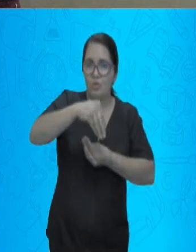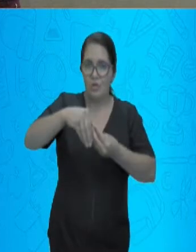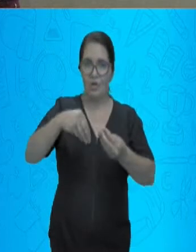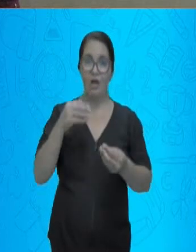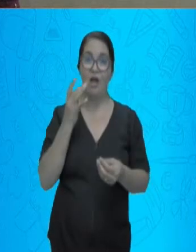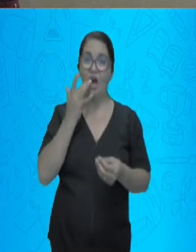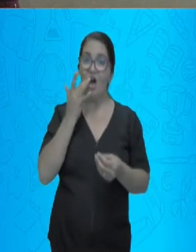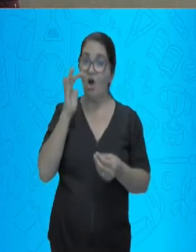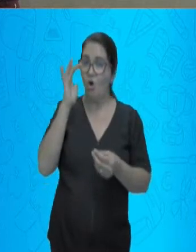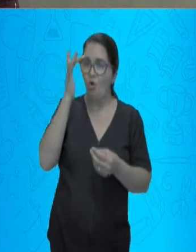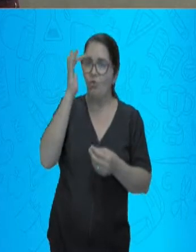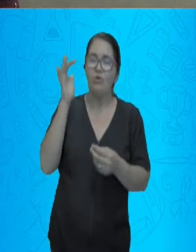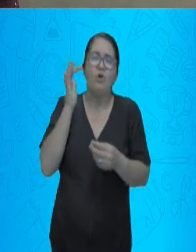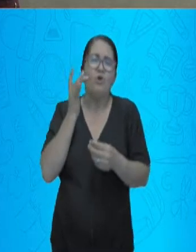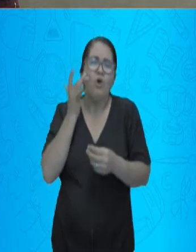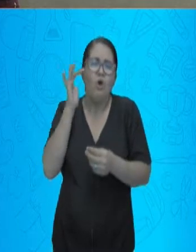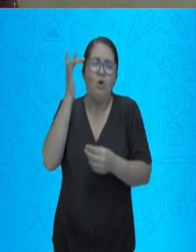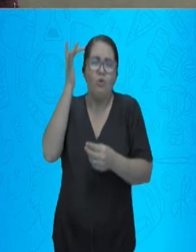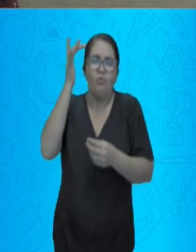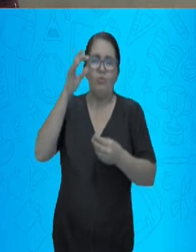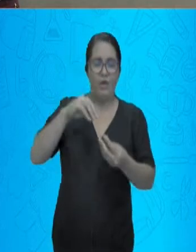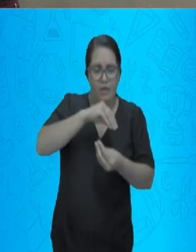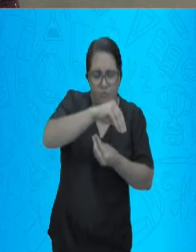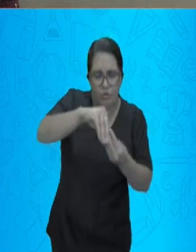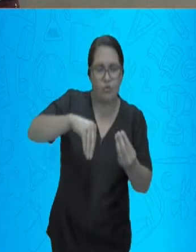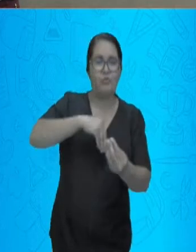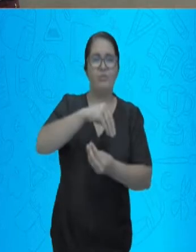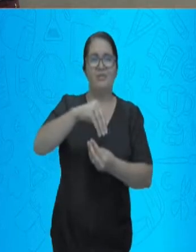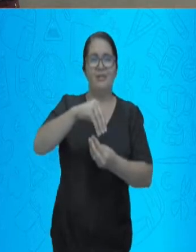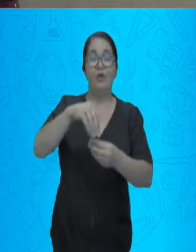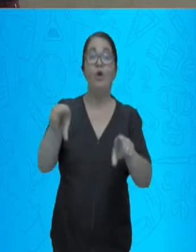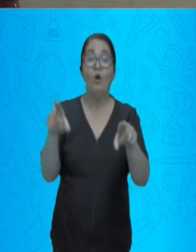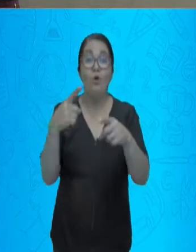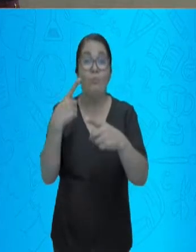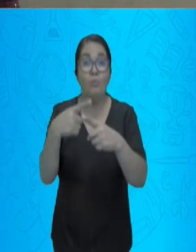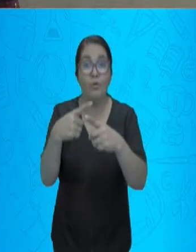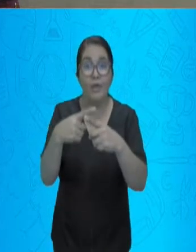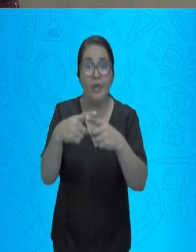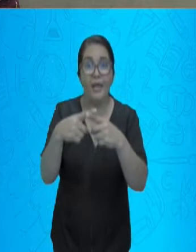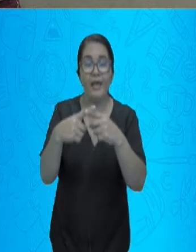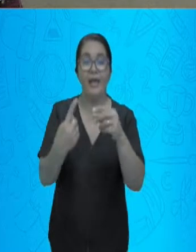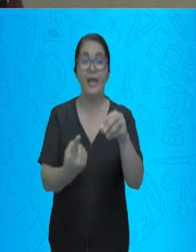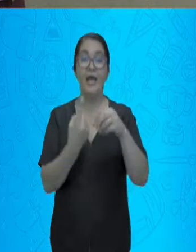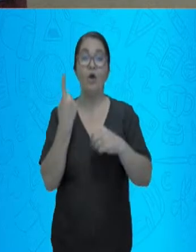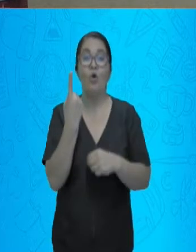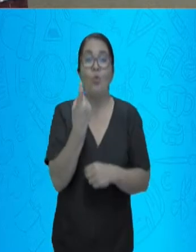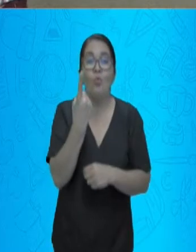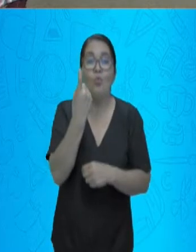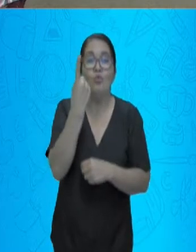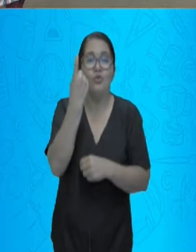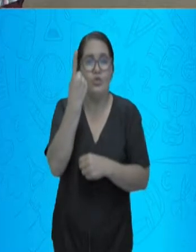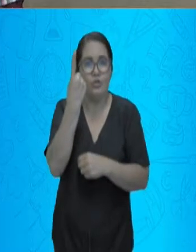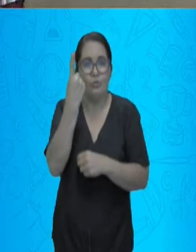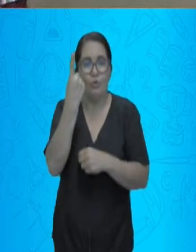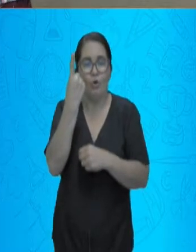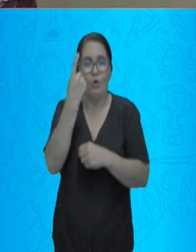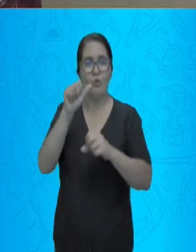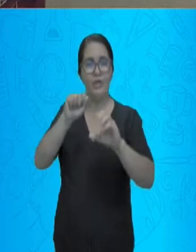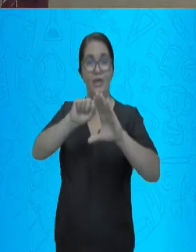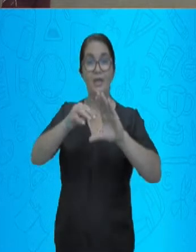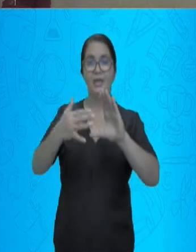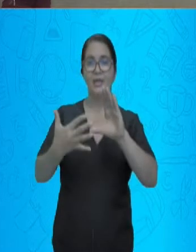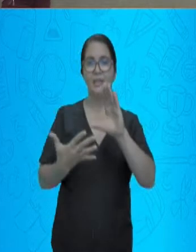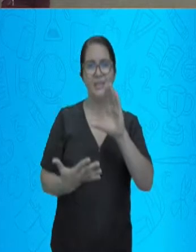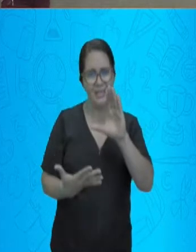eu estou me referindo a um único tipo de matéria. E temos aqui